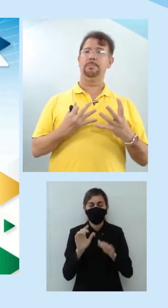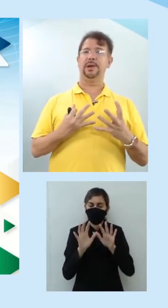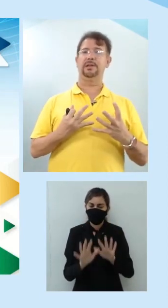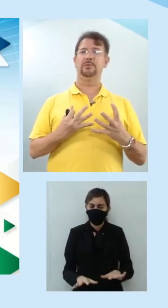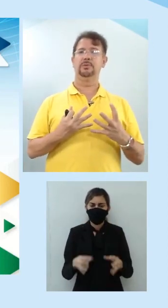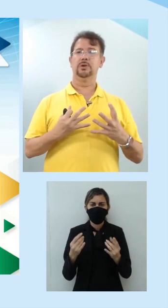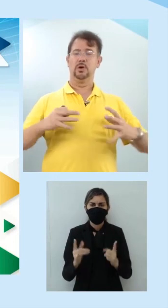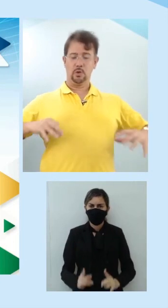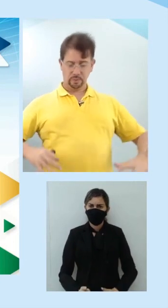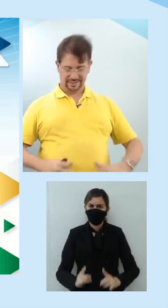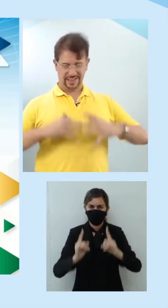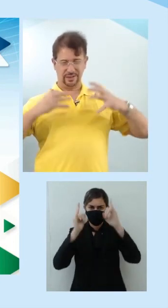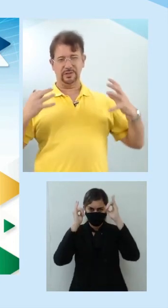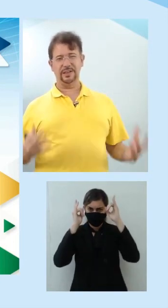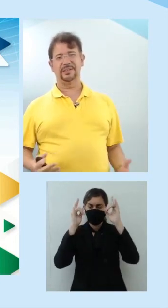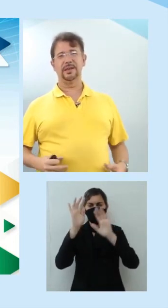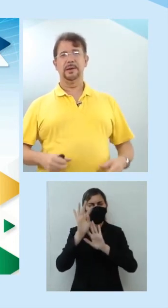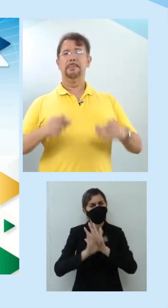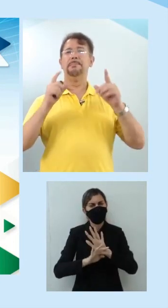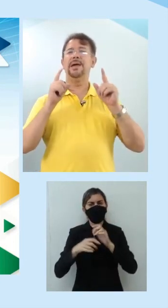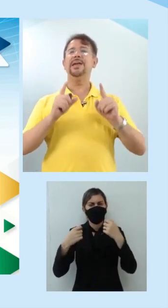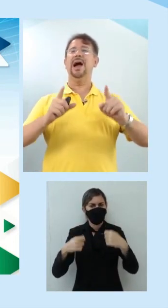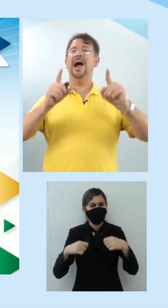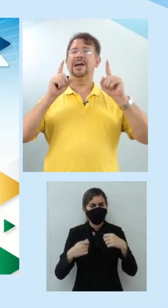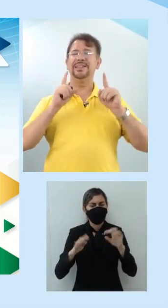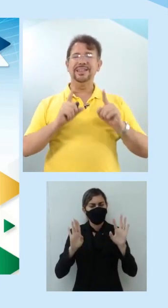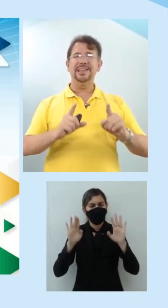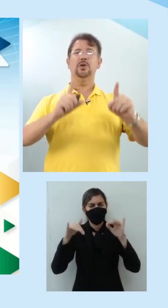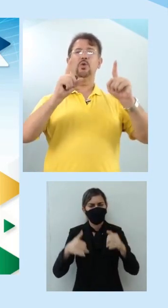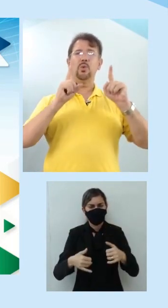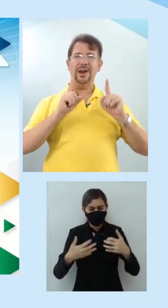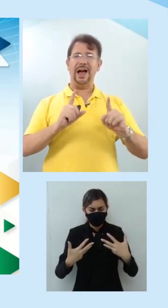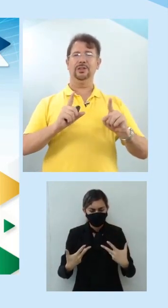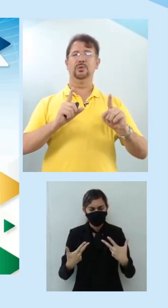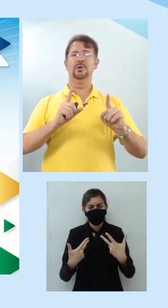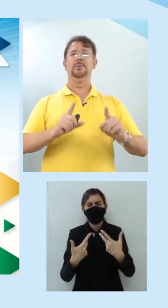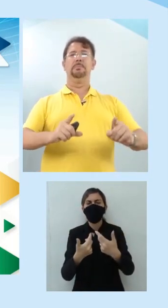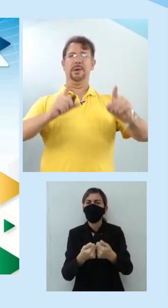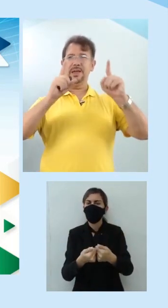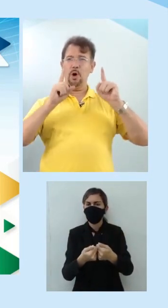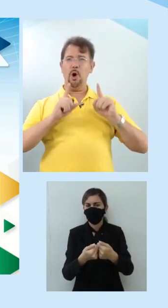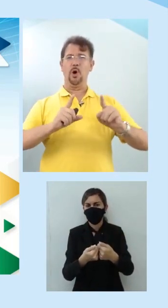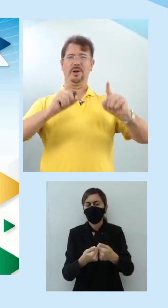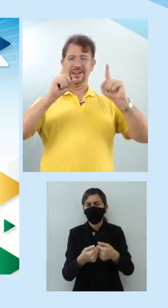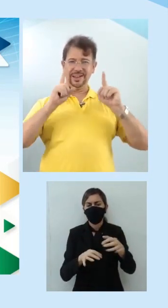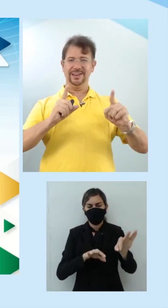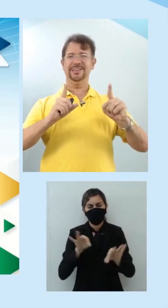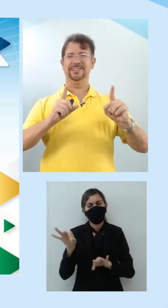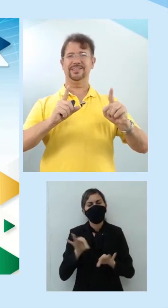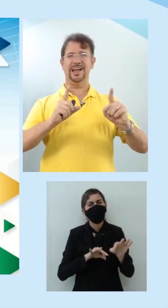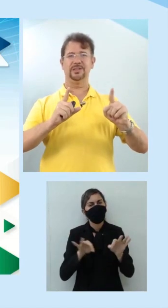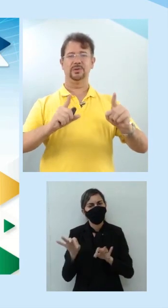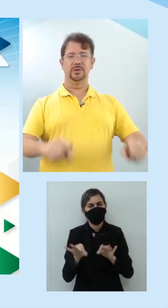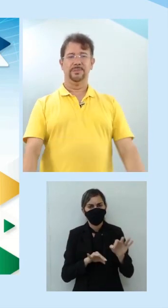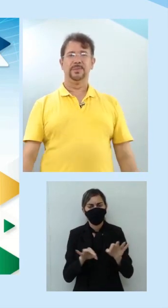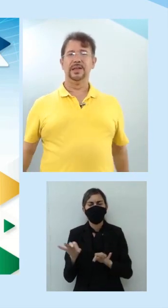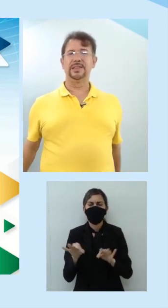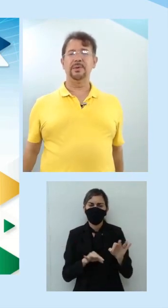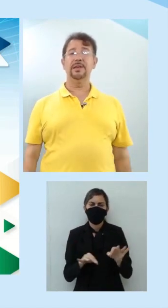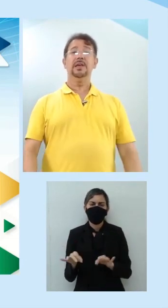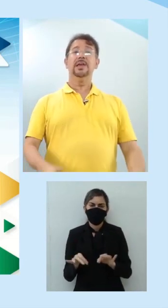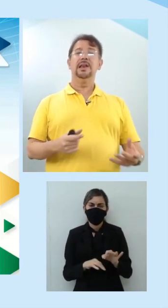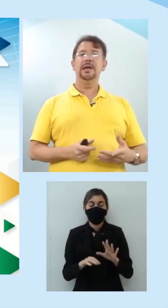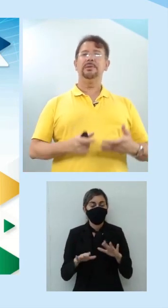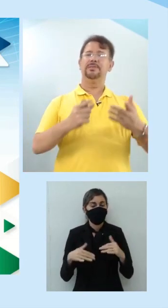como um prédio, um texto tem que ser bem articulado, bem organizado.